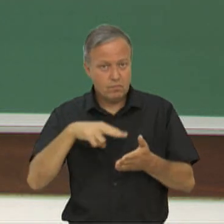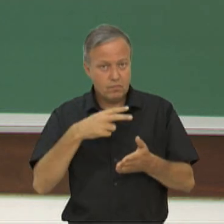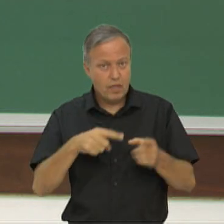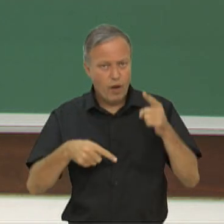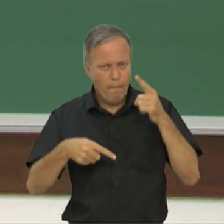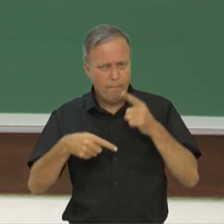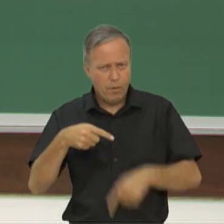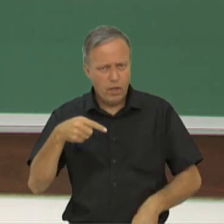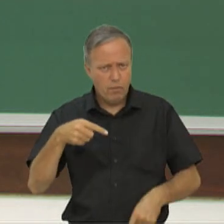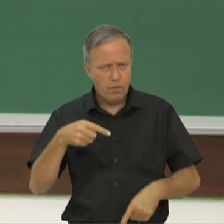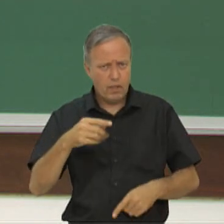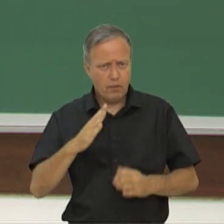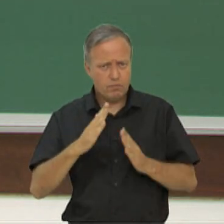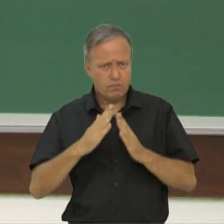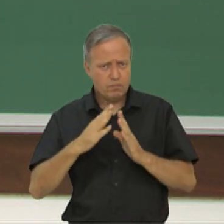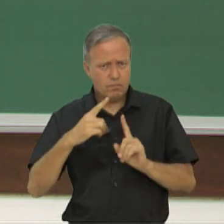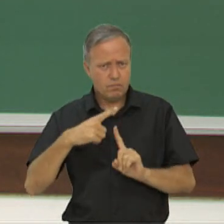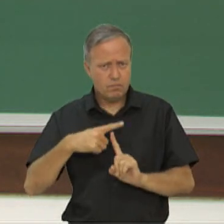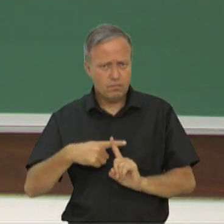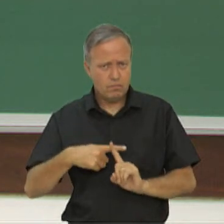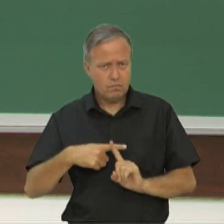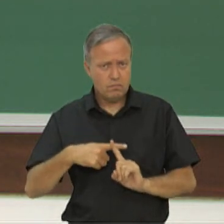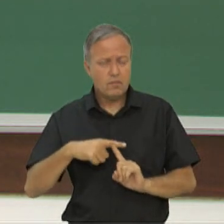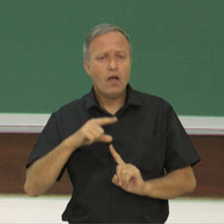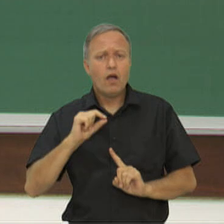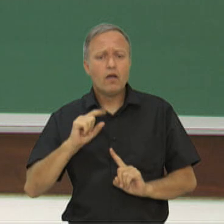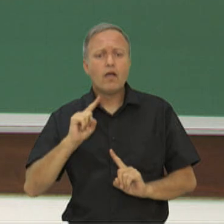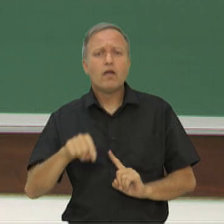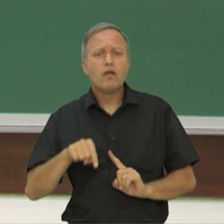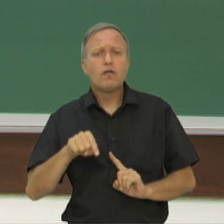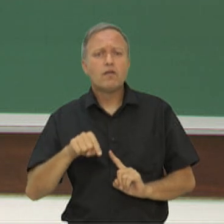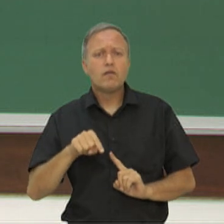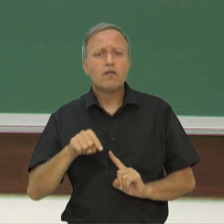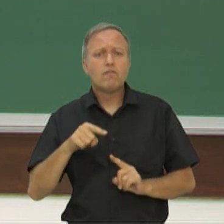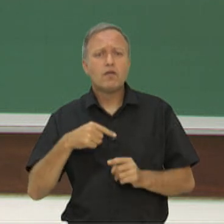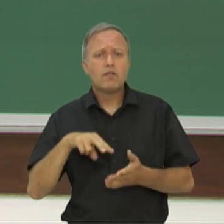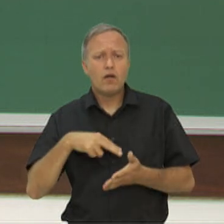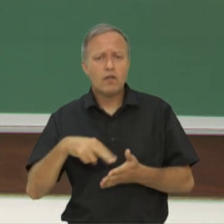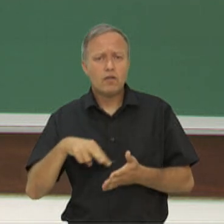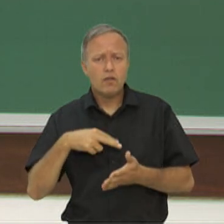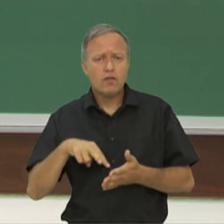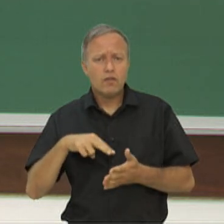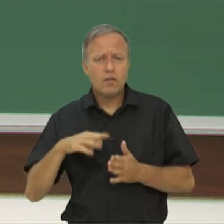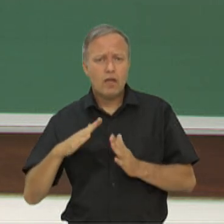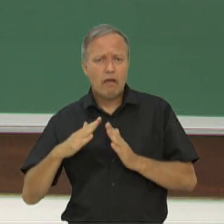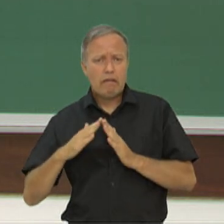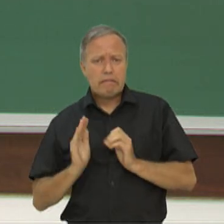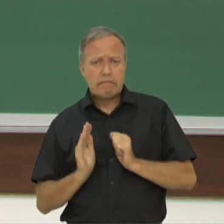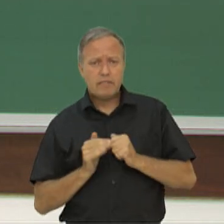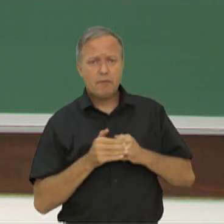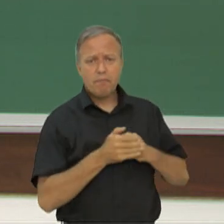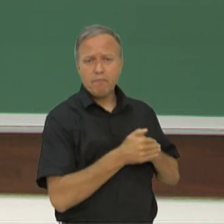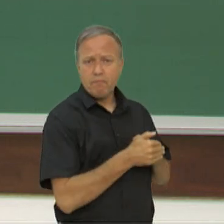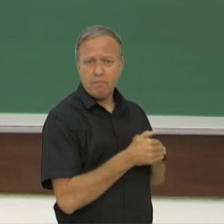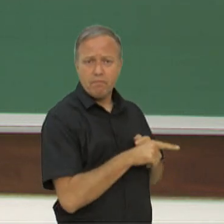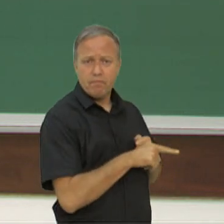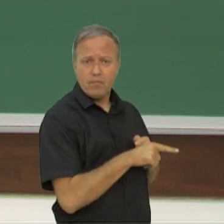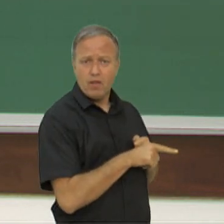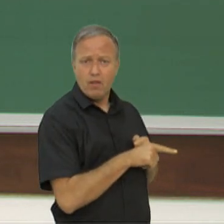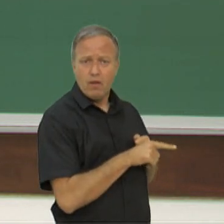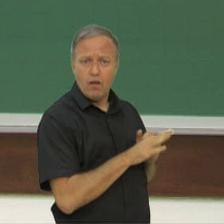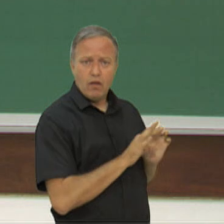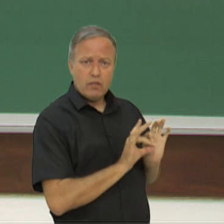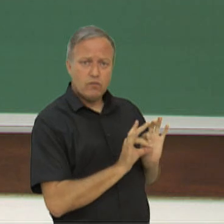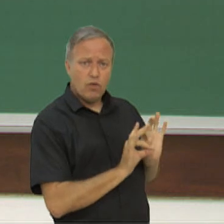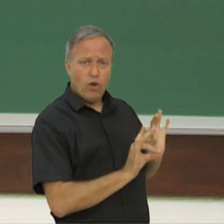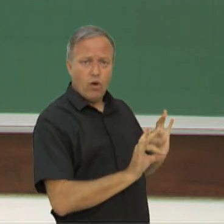pela igreja e que quem realizava essas danças eram os camponeses, escondidinhos lá nos campos, fora da área